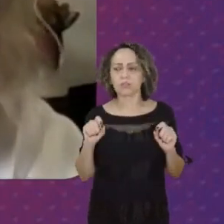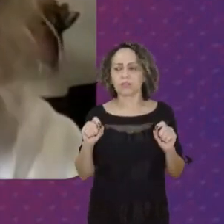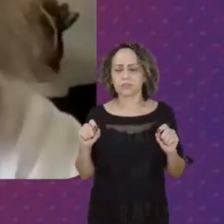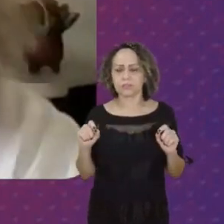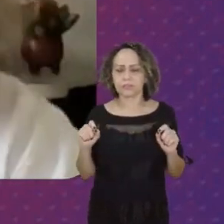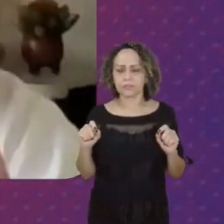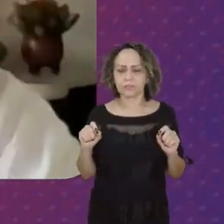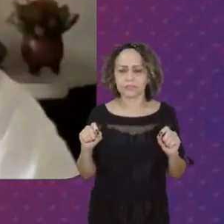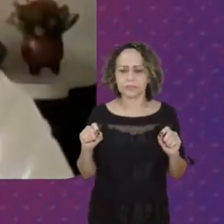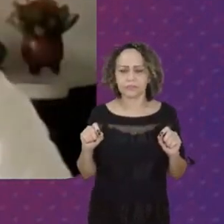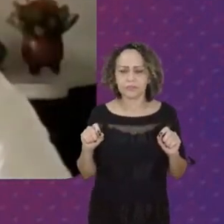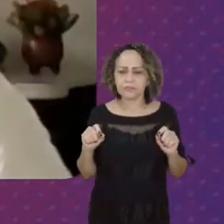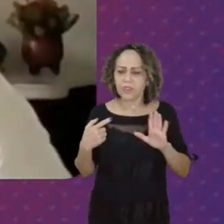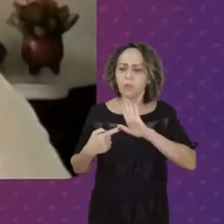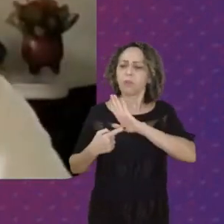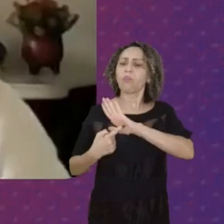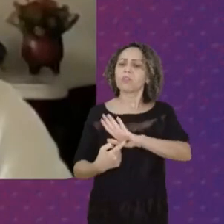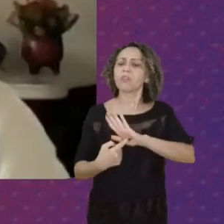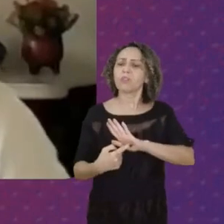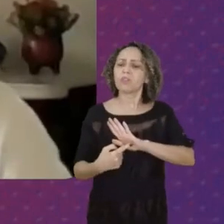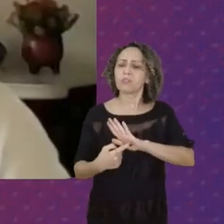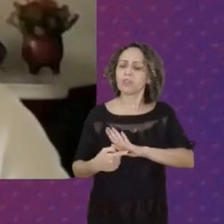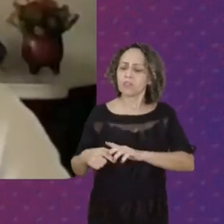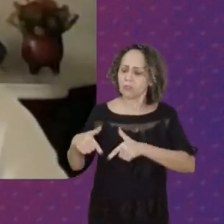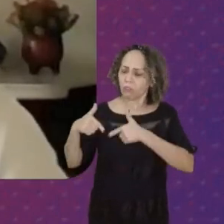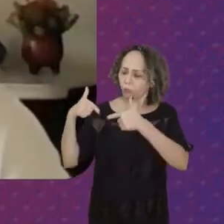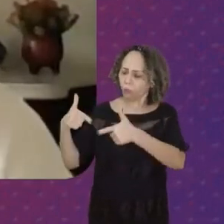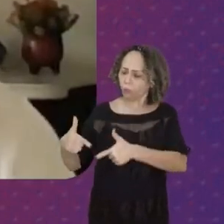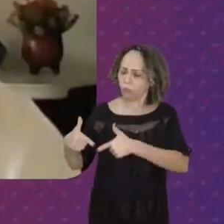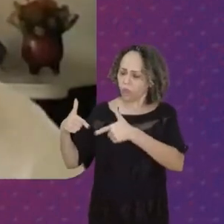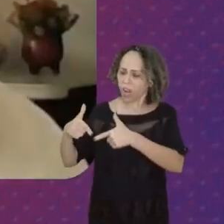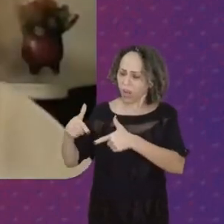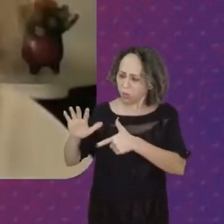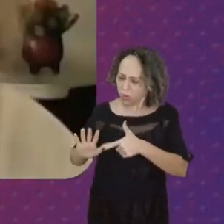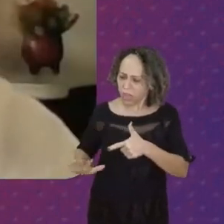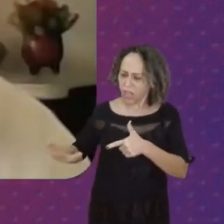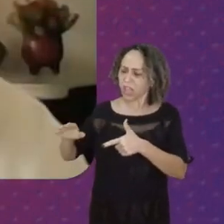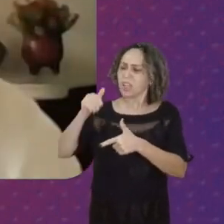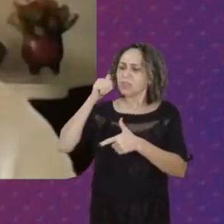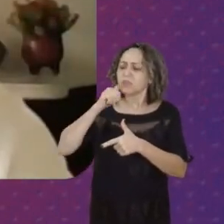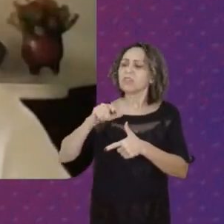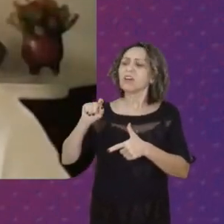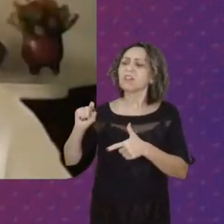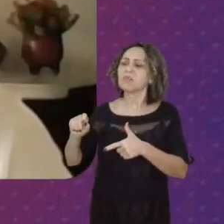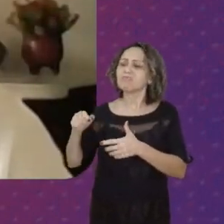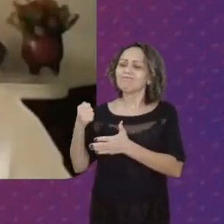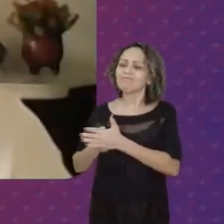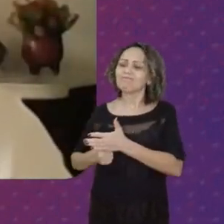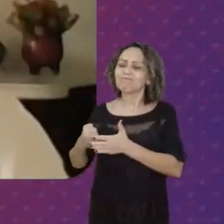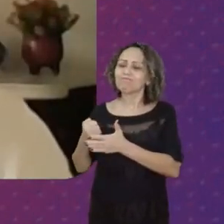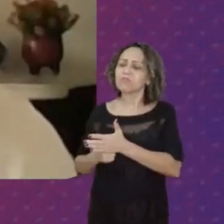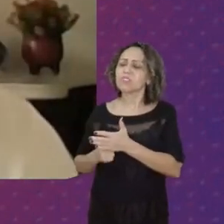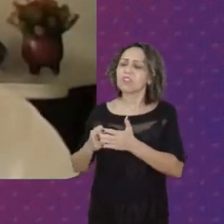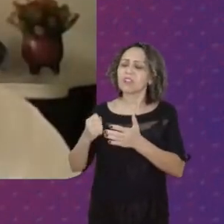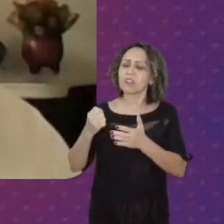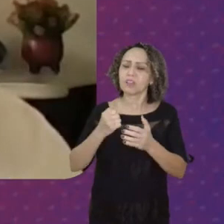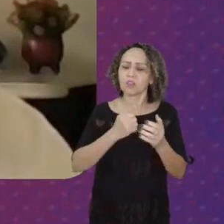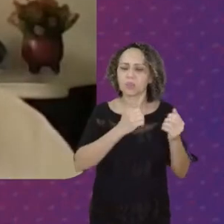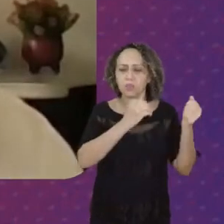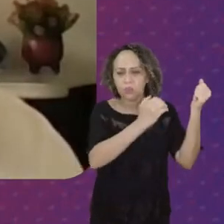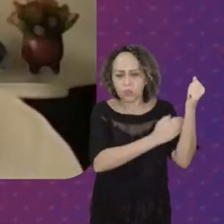de mostrar que a luta das mulheres, a luta do feminismo no Partido